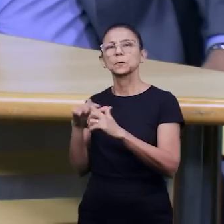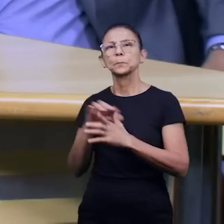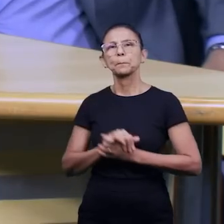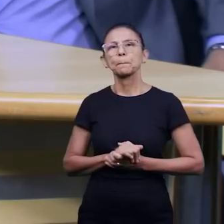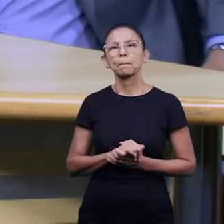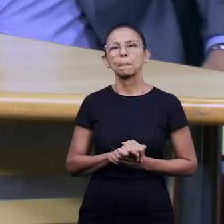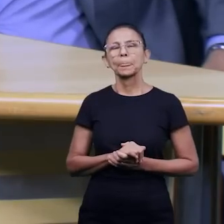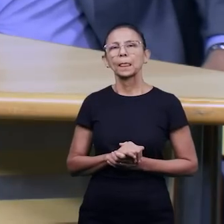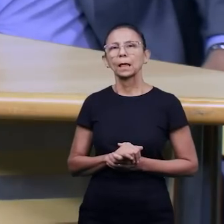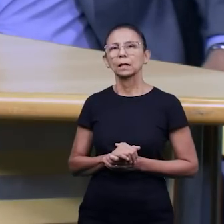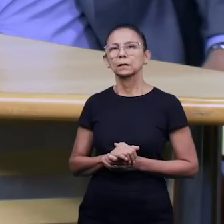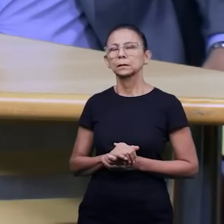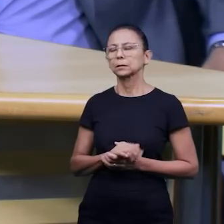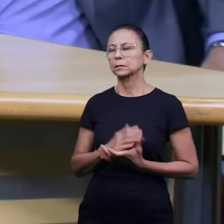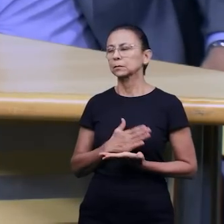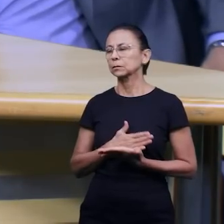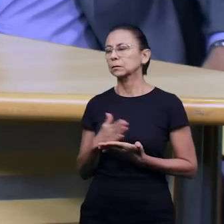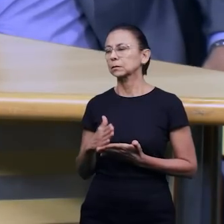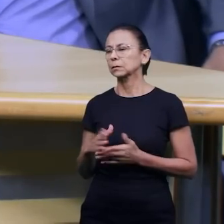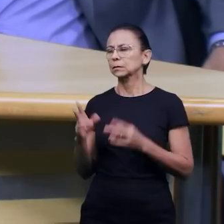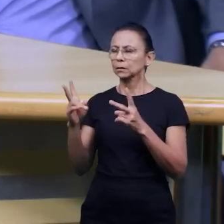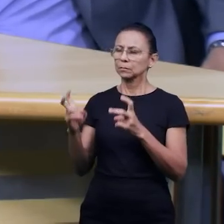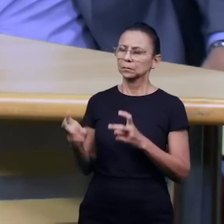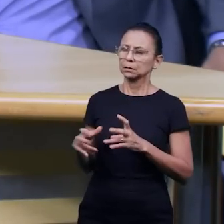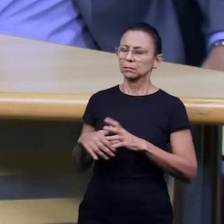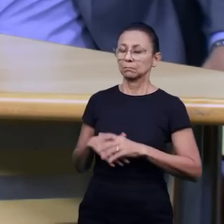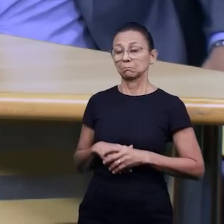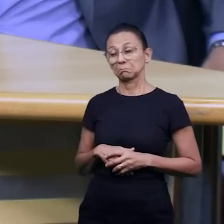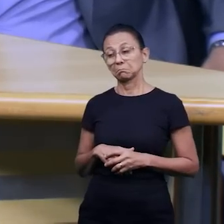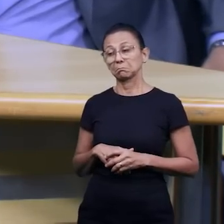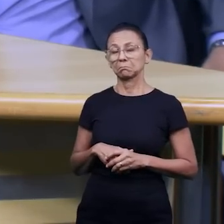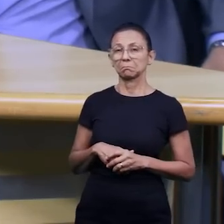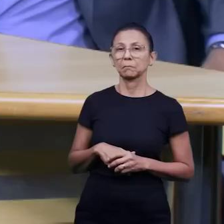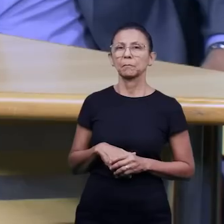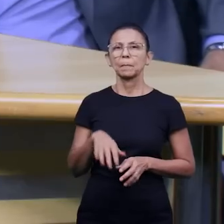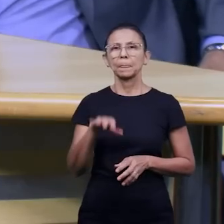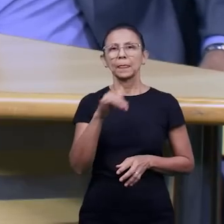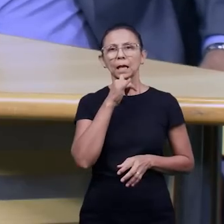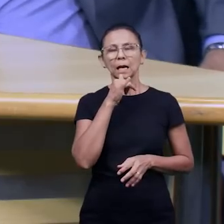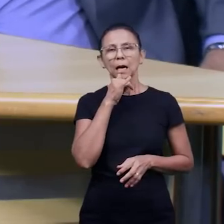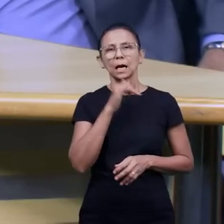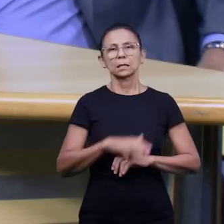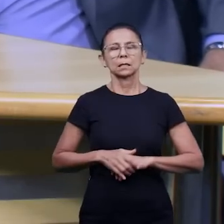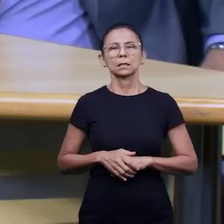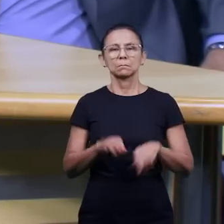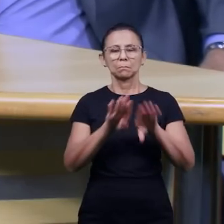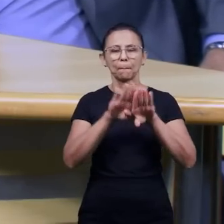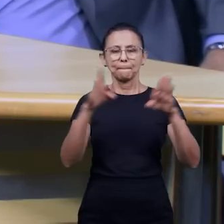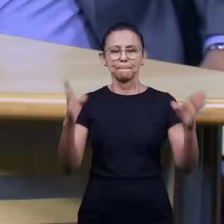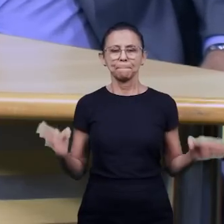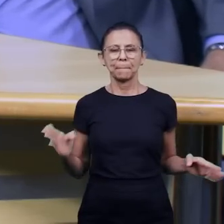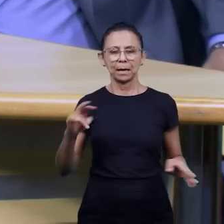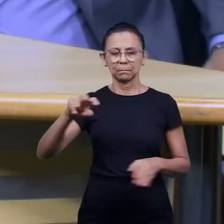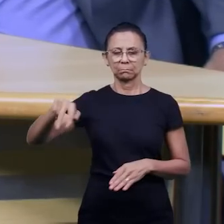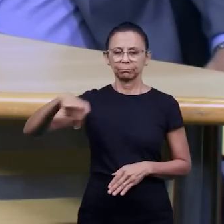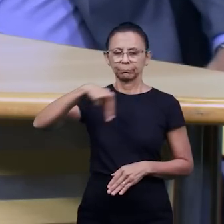Então, nesse convívio, você, né, o rebanho ali e tal, você observa o